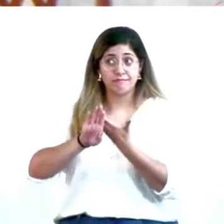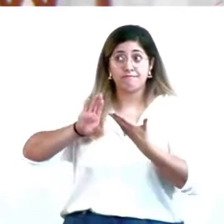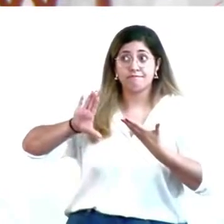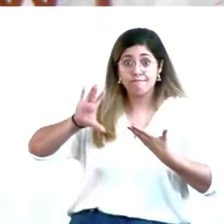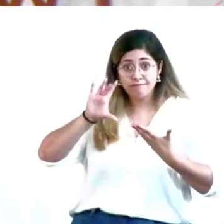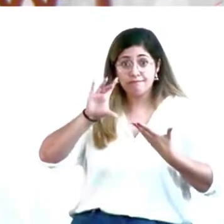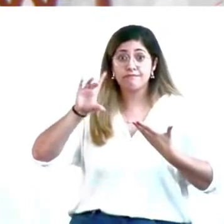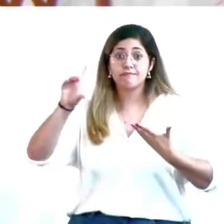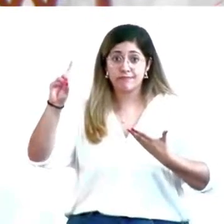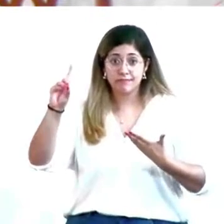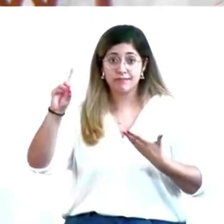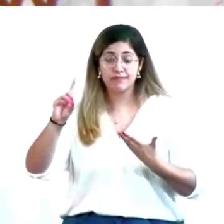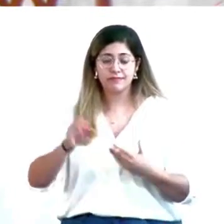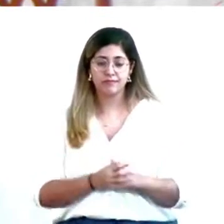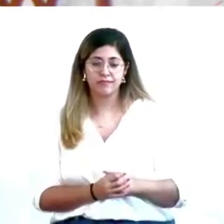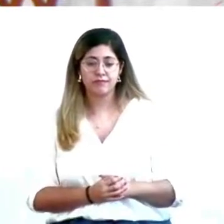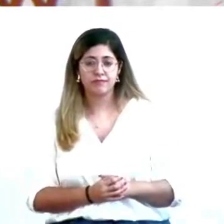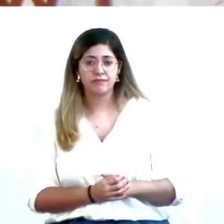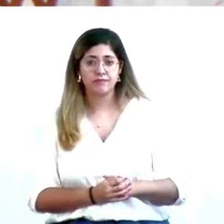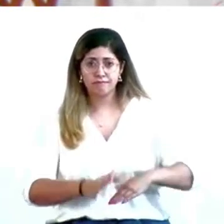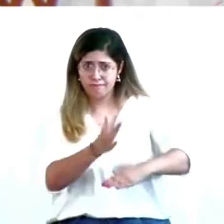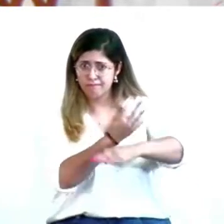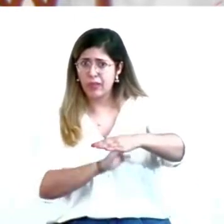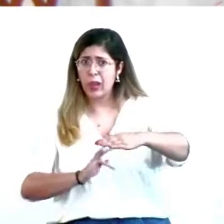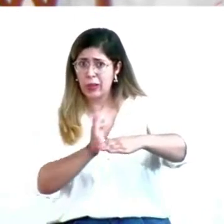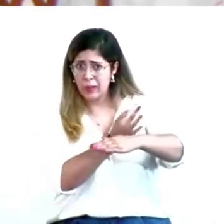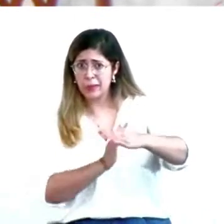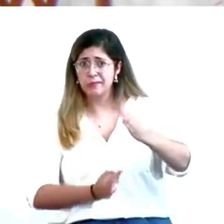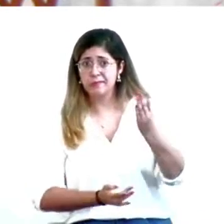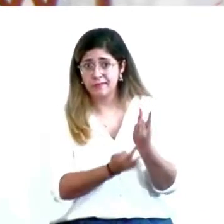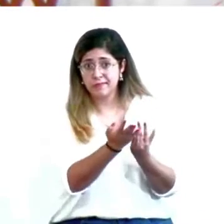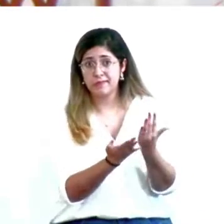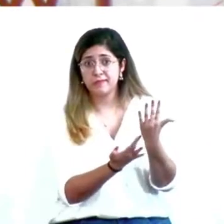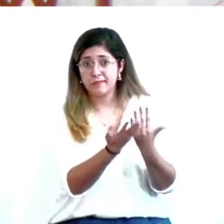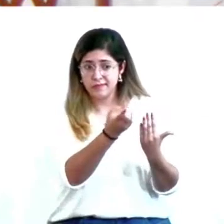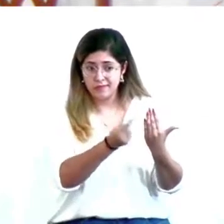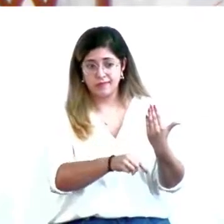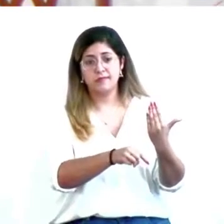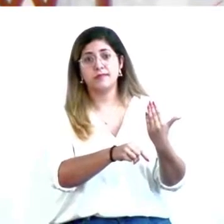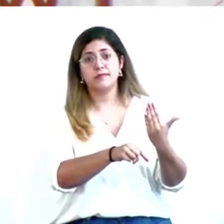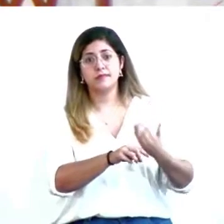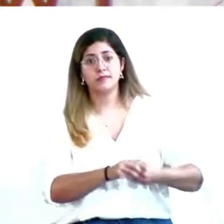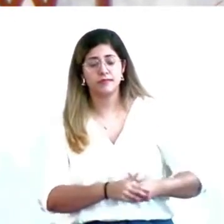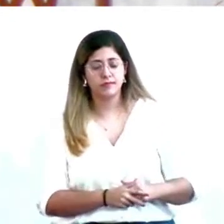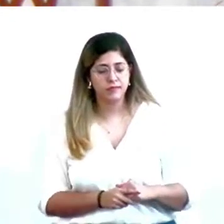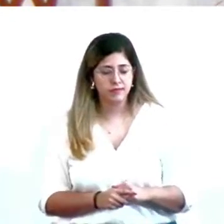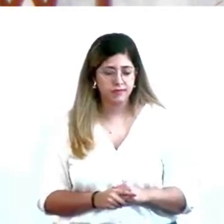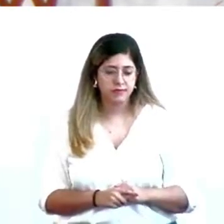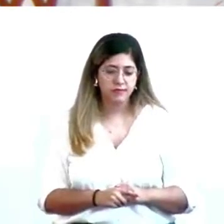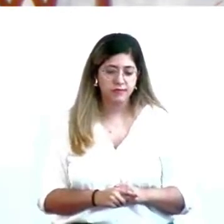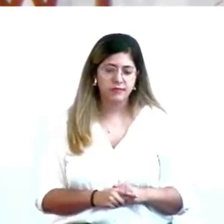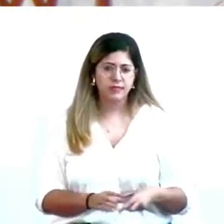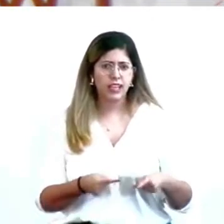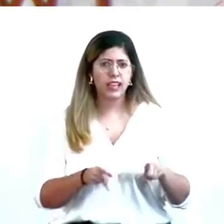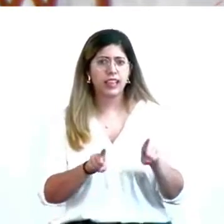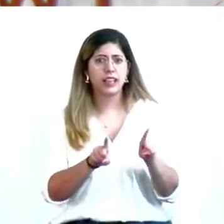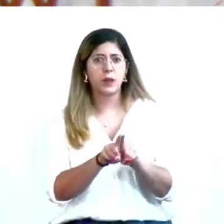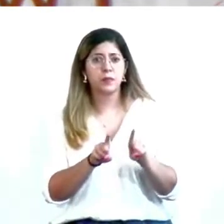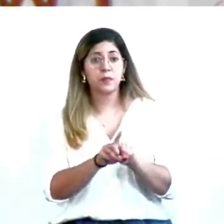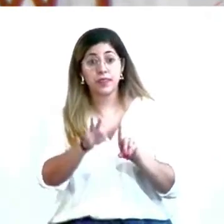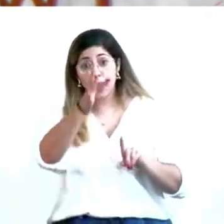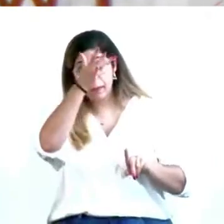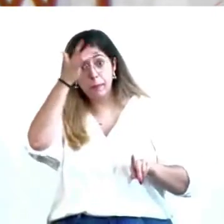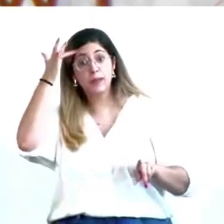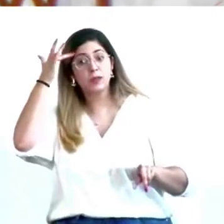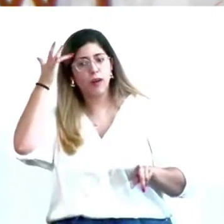Deus e punido no fogo do inferno. É isso que ele está dizendo. Ou seja, a pessoa que ele está descrevendo